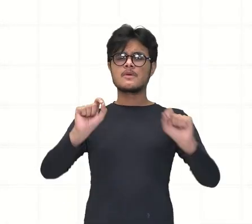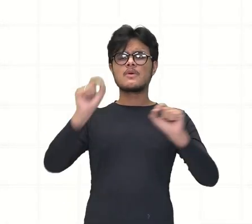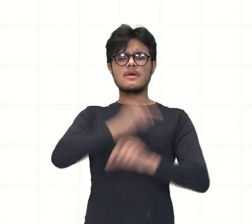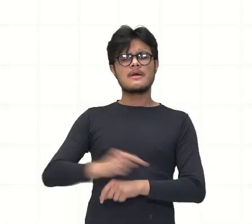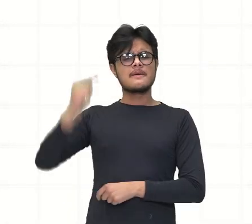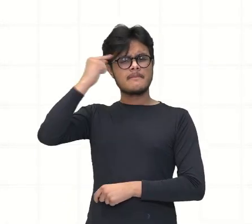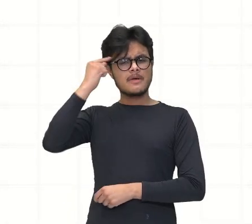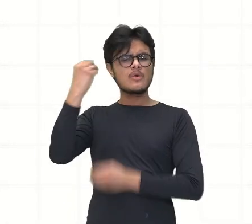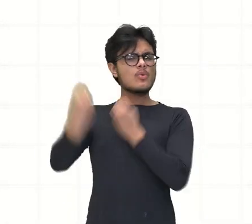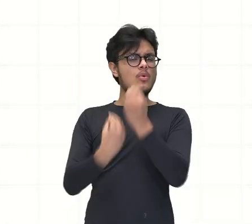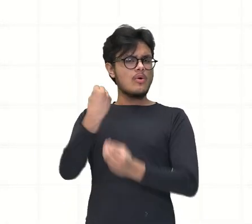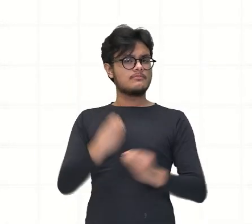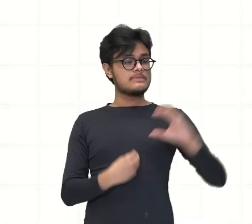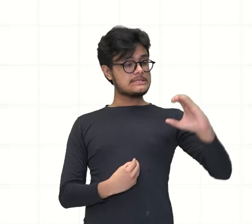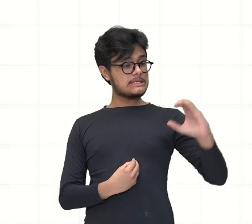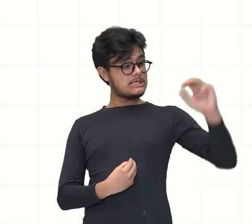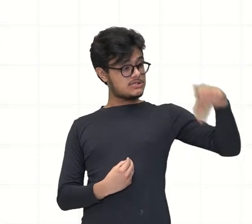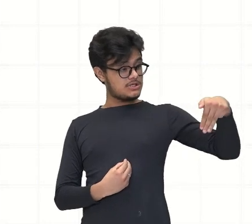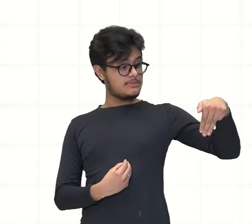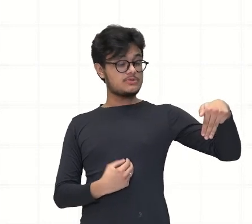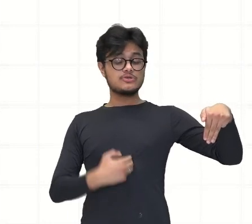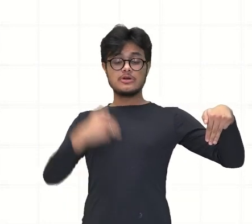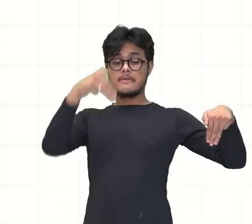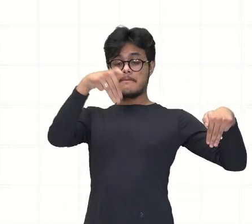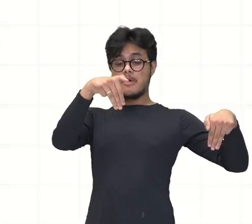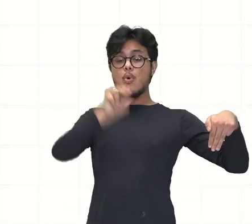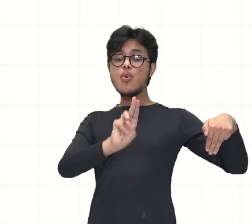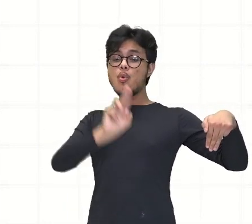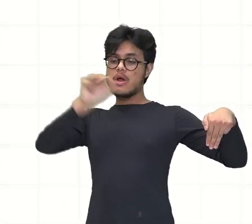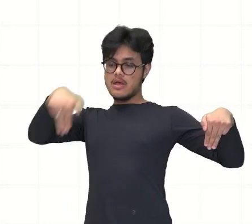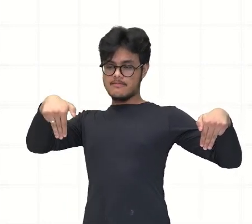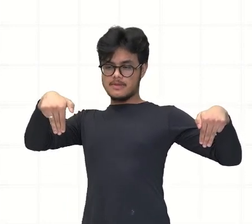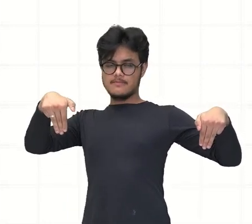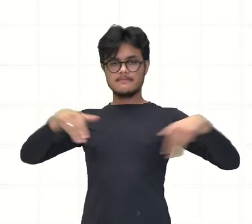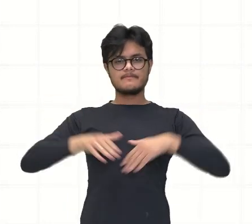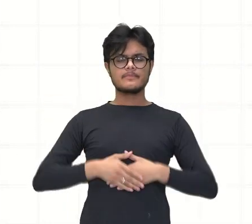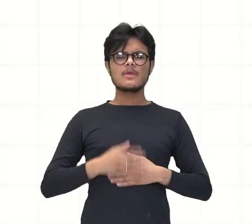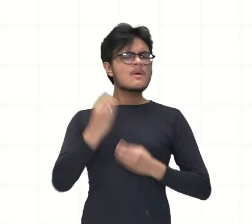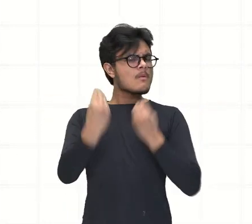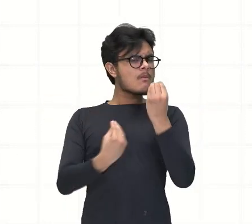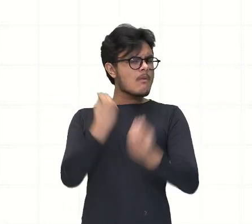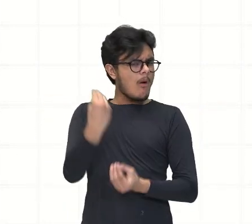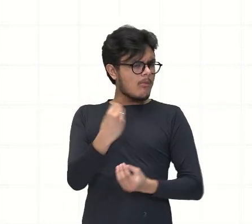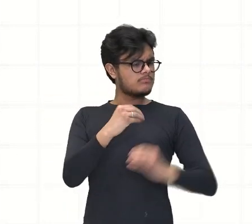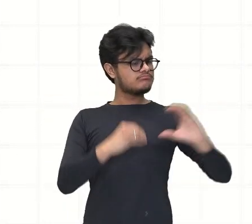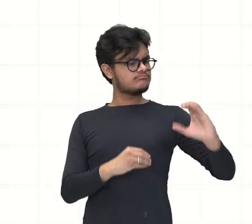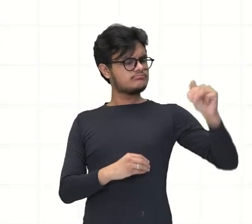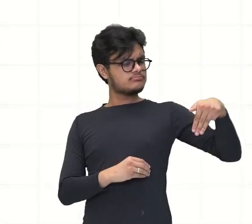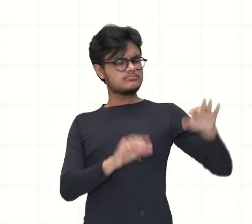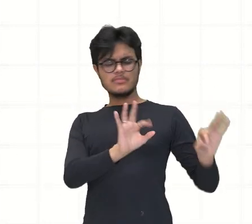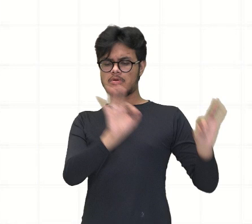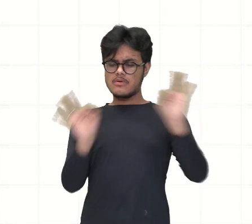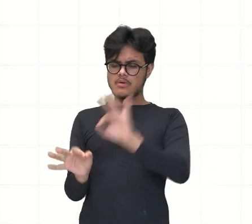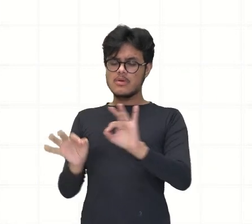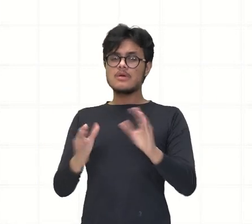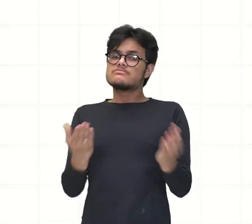transformar centímetros para micrômetro, né? Qual a medida de comprimento